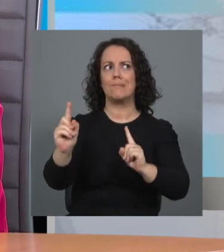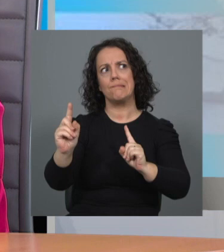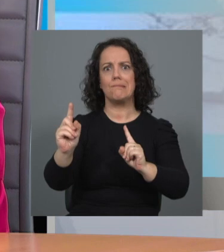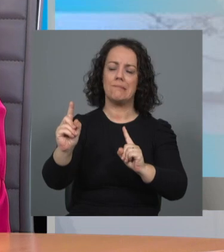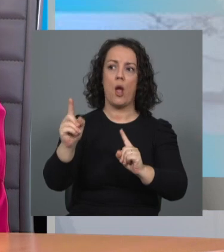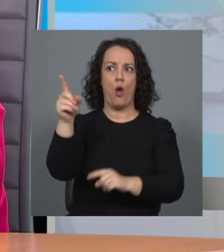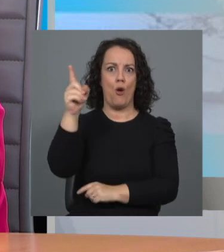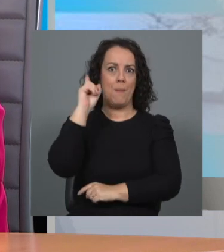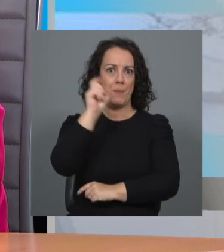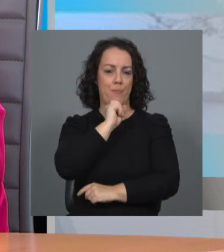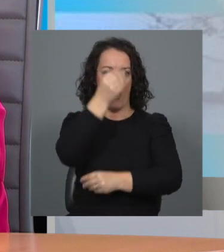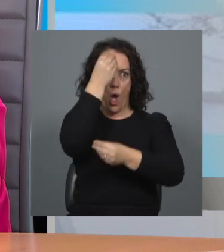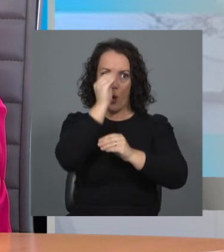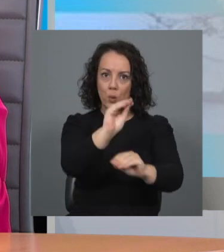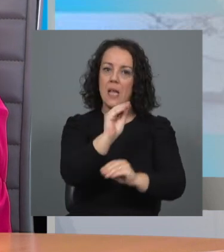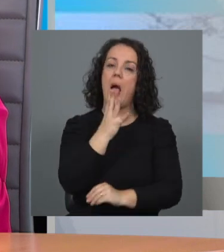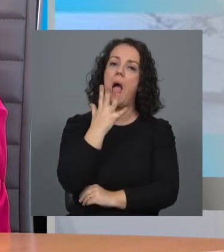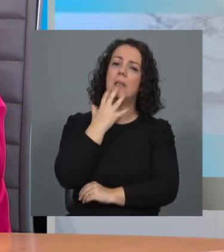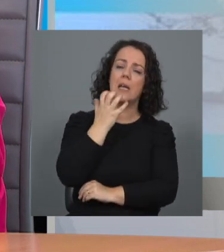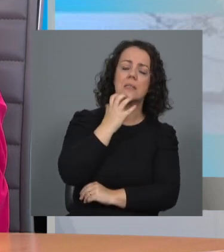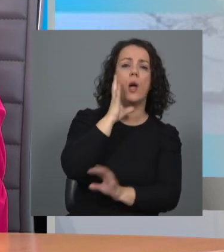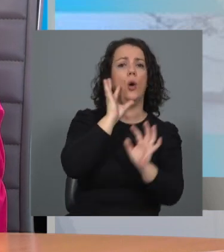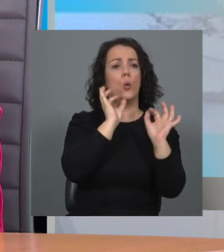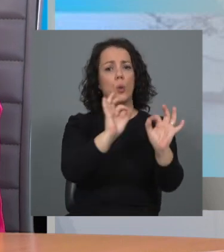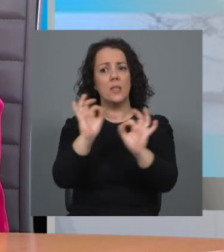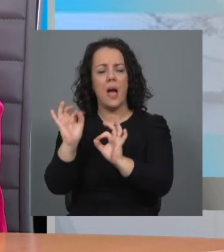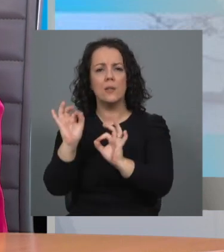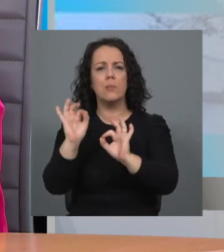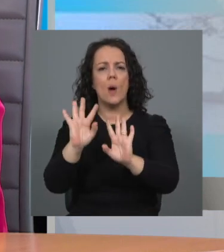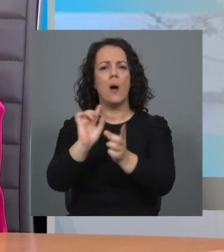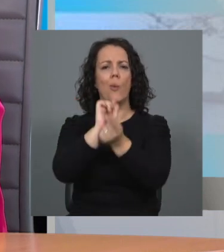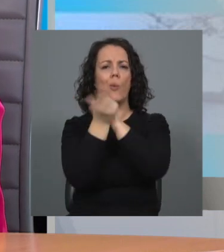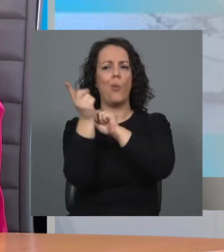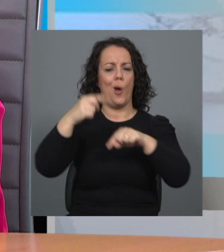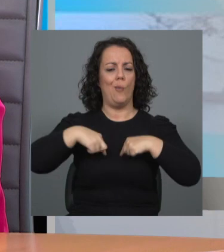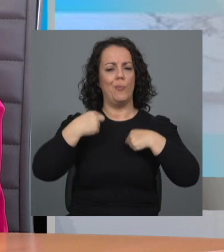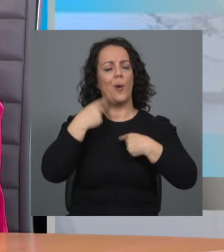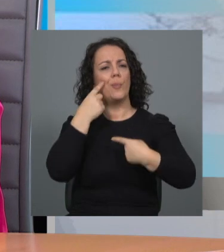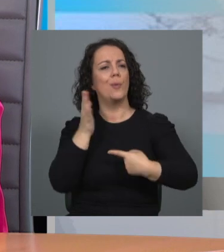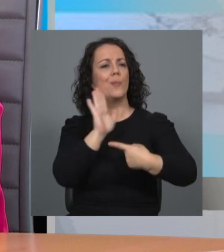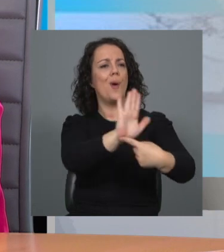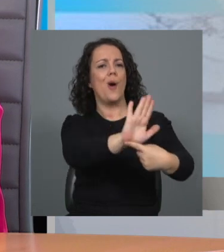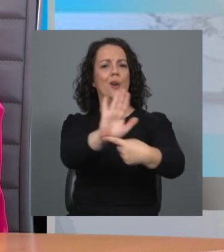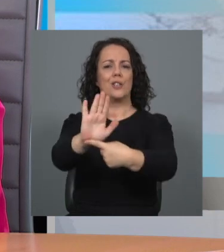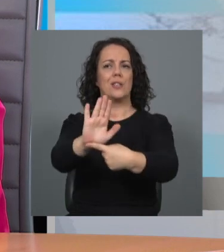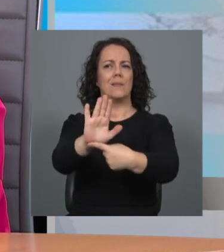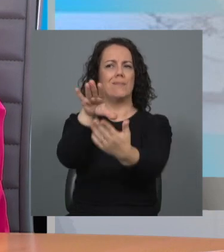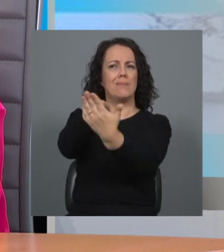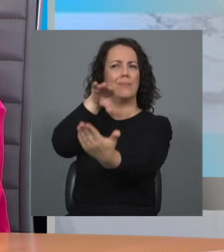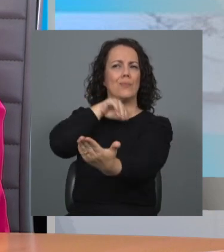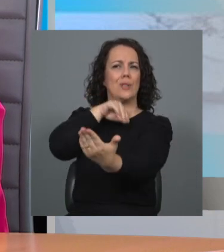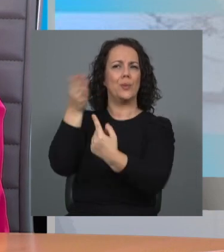cautelas no desconfinamento, o exemplo acaba por dominar